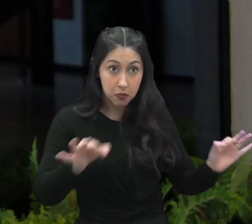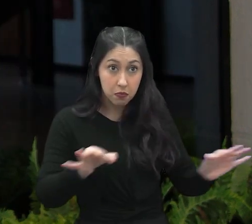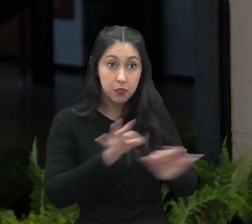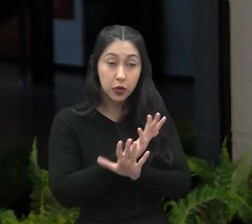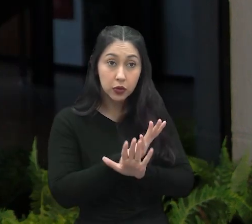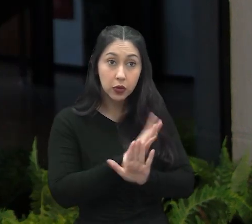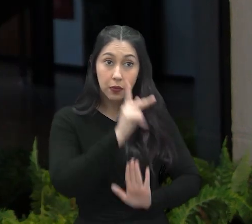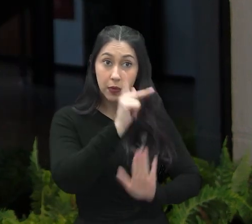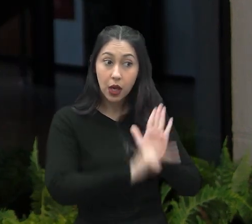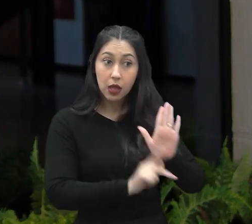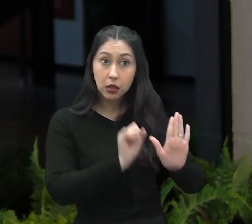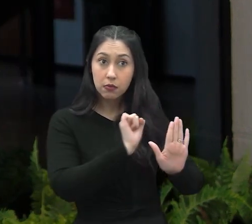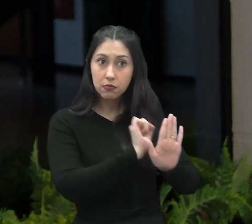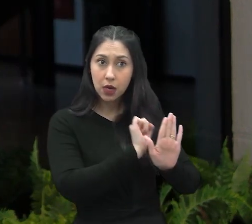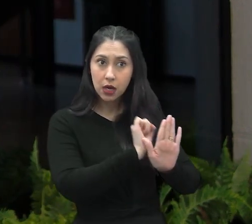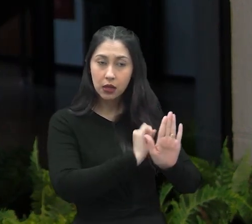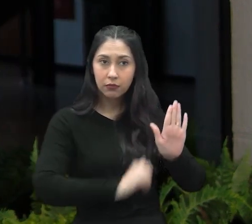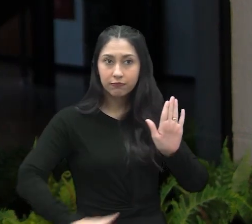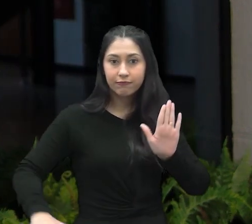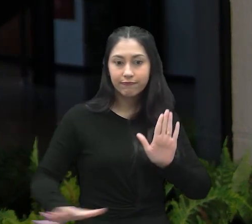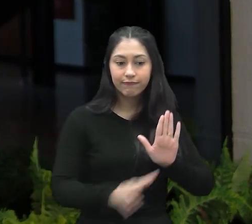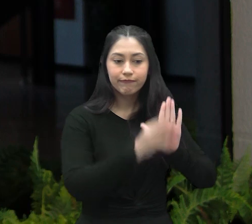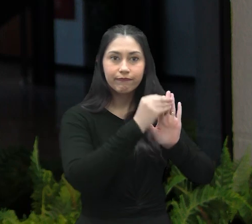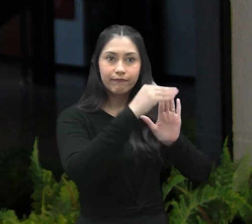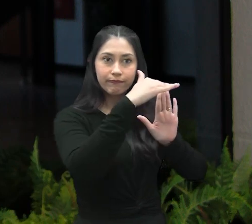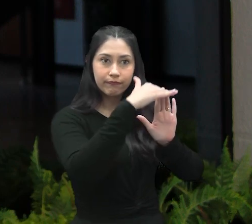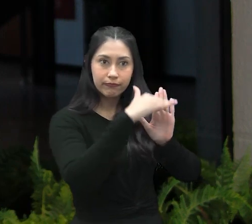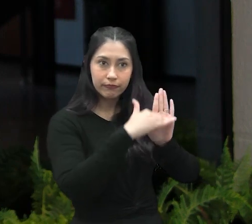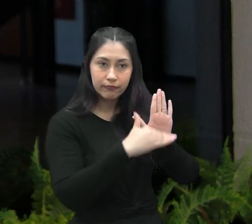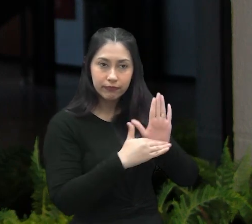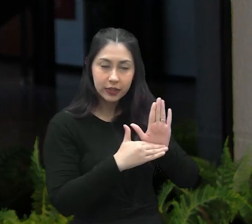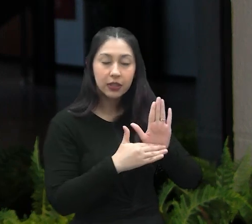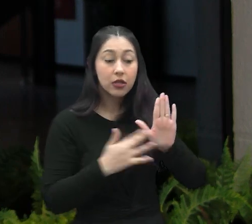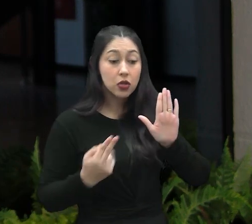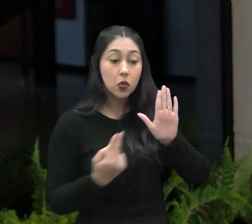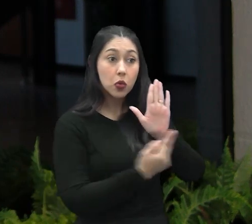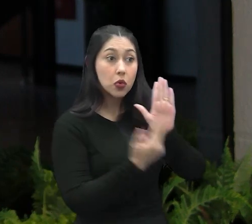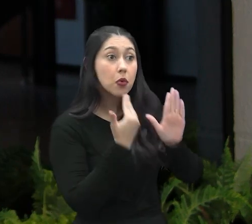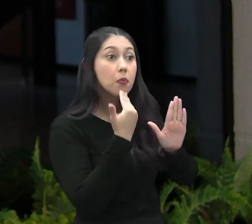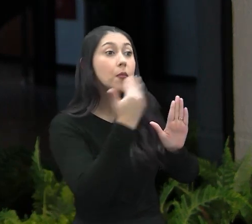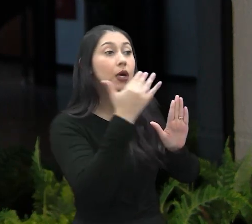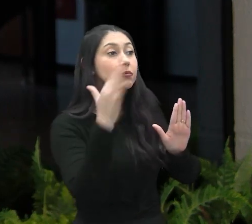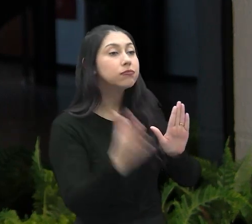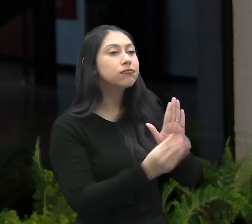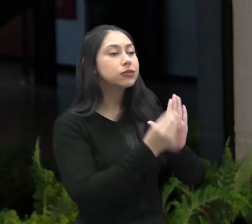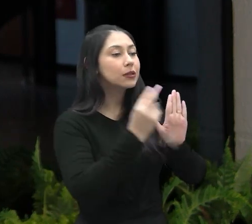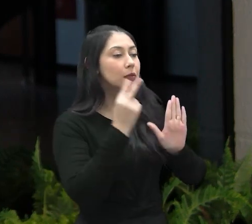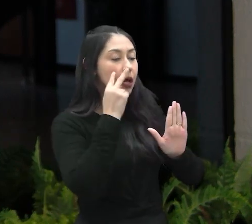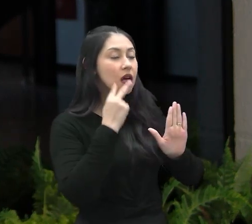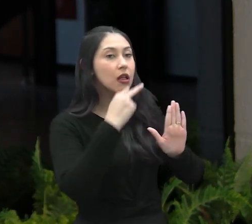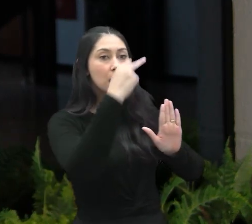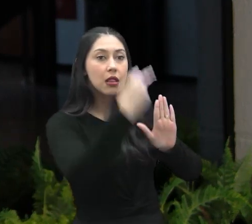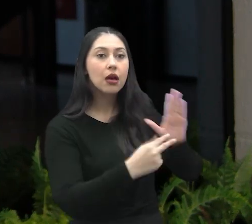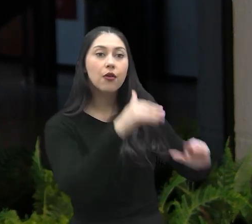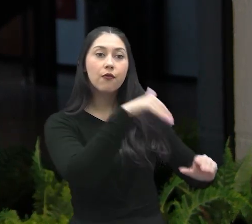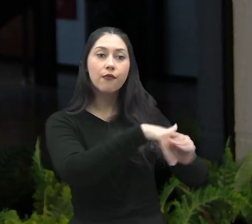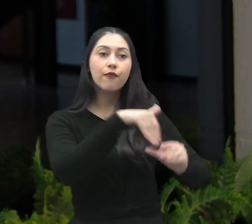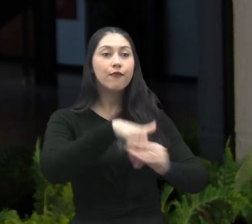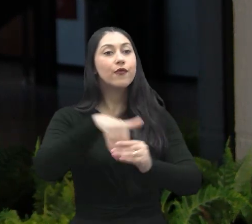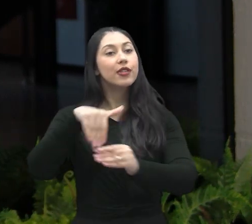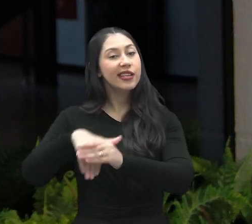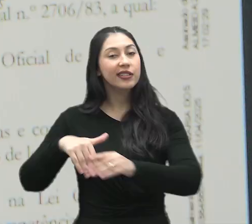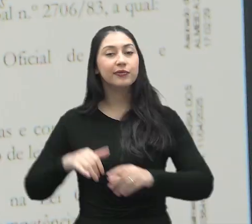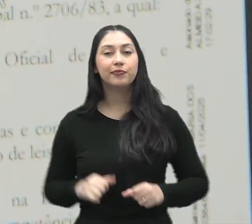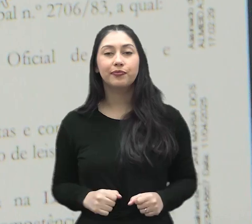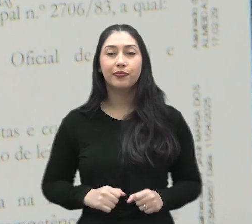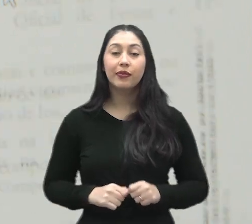acerca do projeto, o projeto fica aguardando então ser incluído na pauta a pedido do autor da propositura para que ele possa ser então